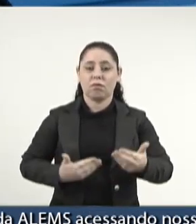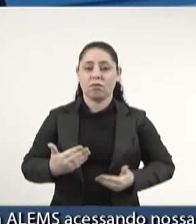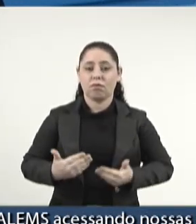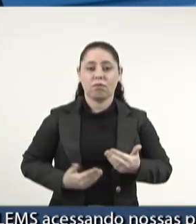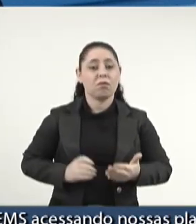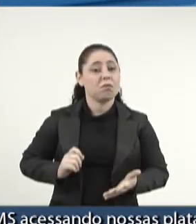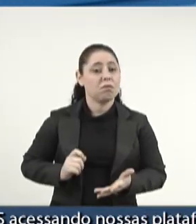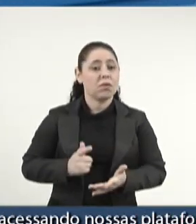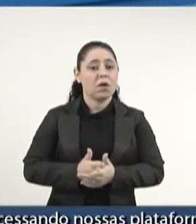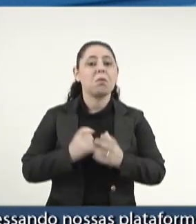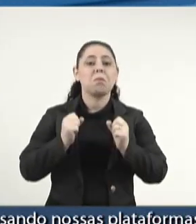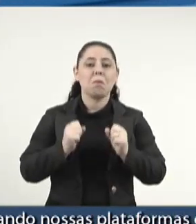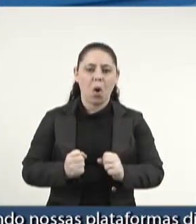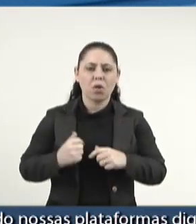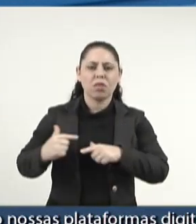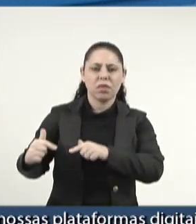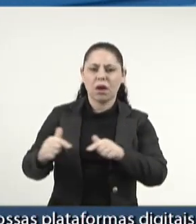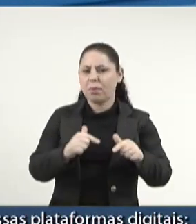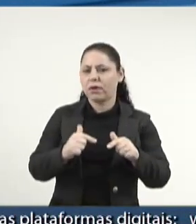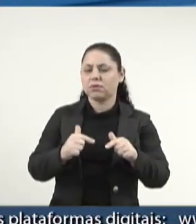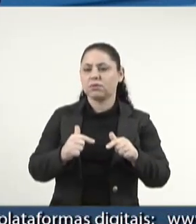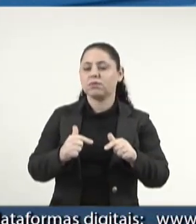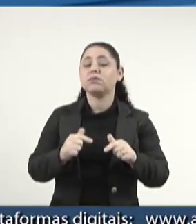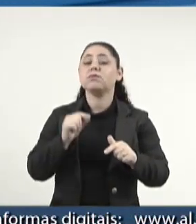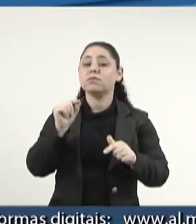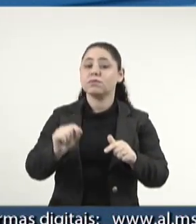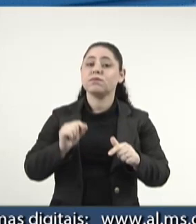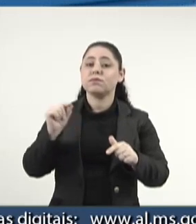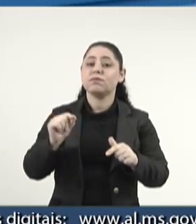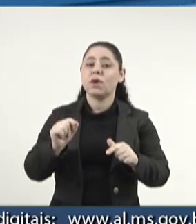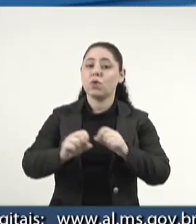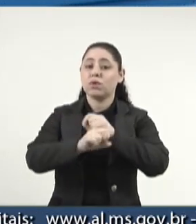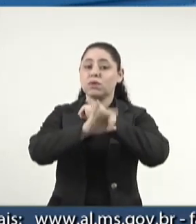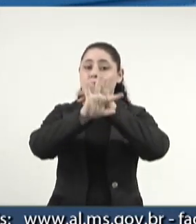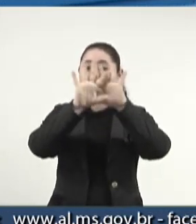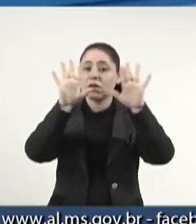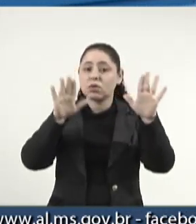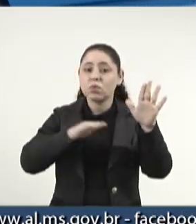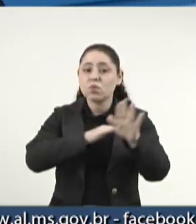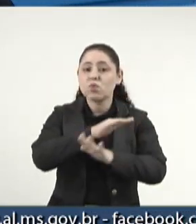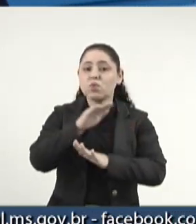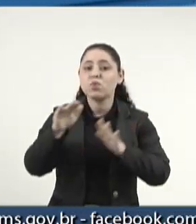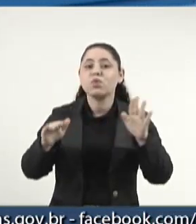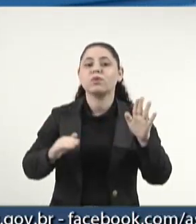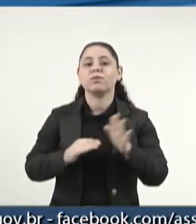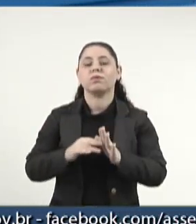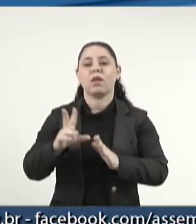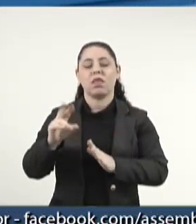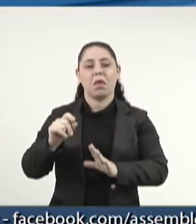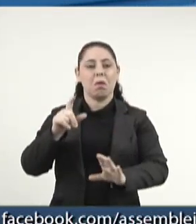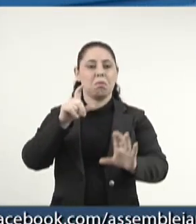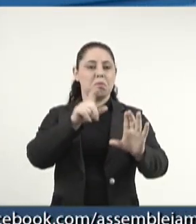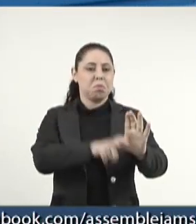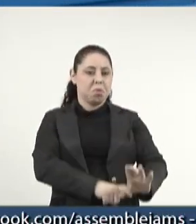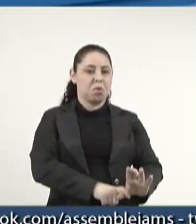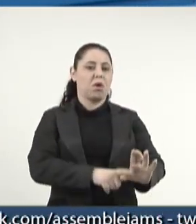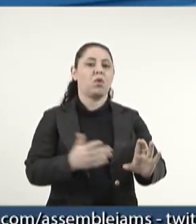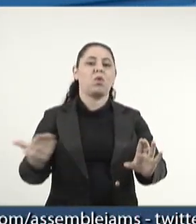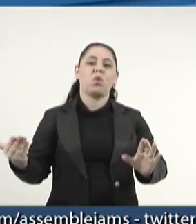podem contar com o nosso trabalho para que seja tudo esclarecido e ele não seja onerado como está sendo